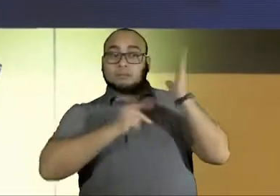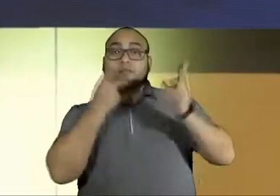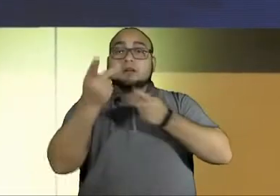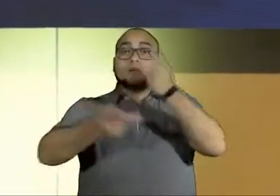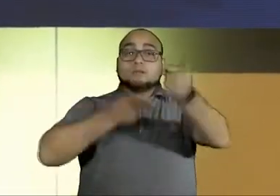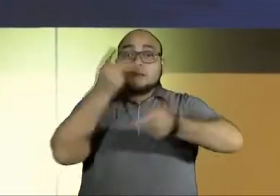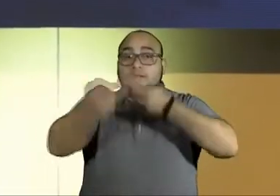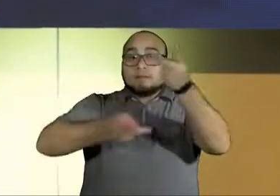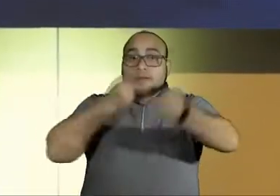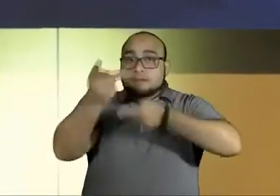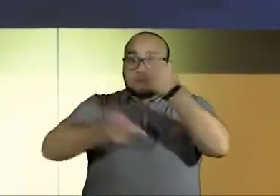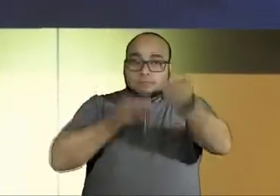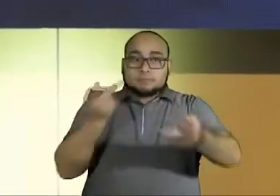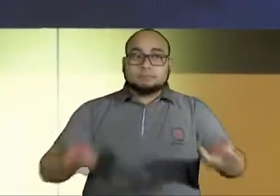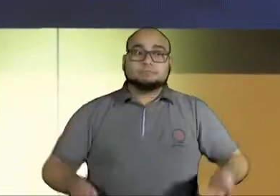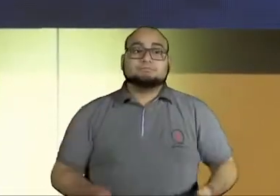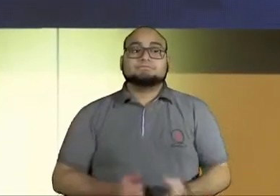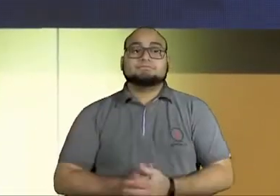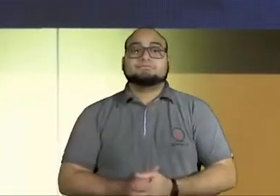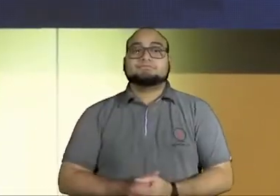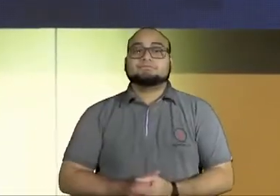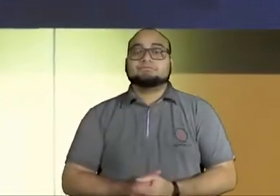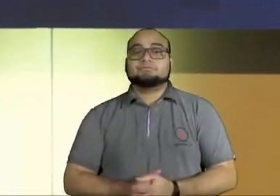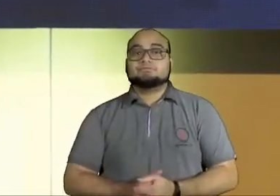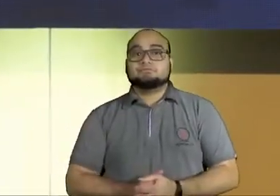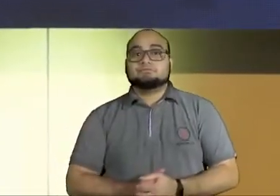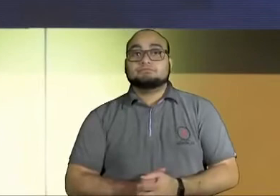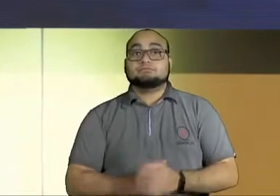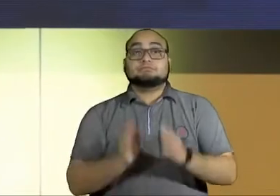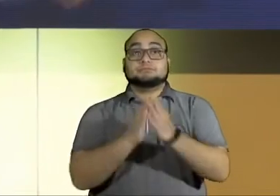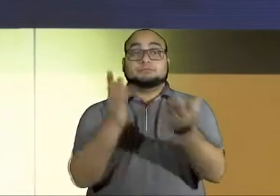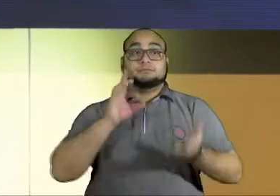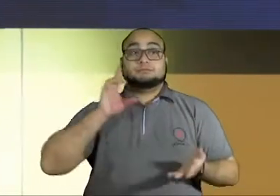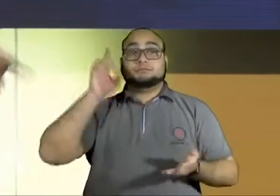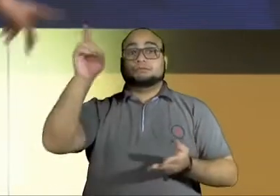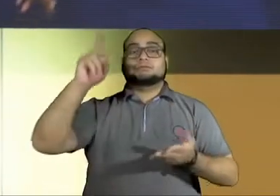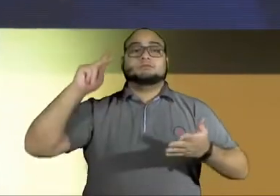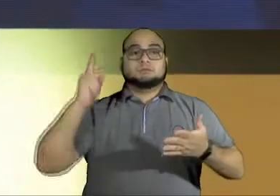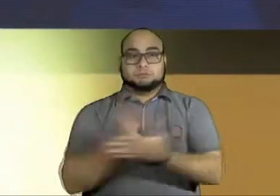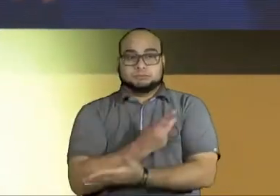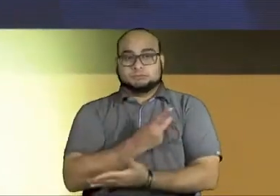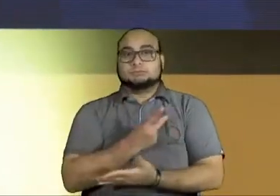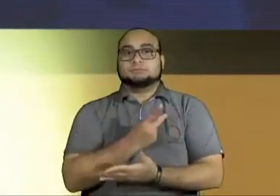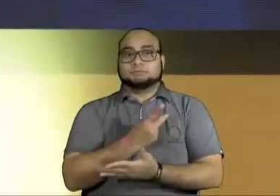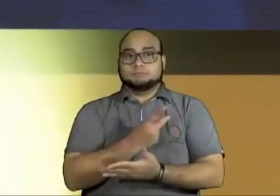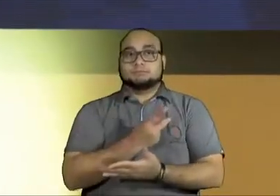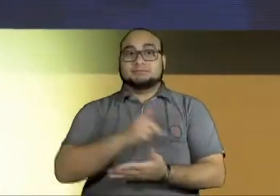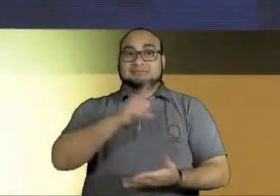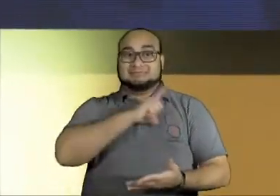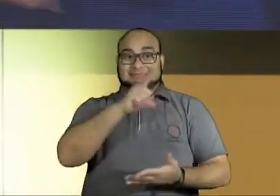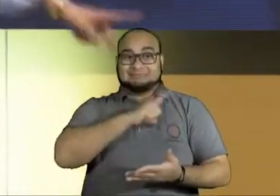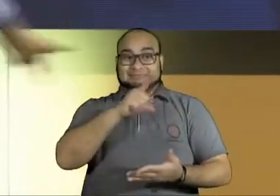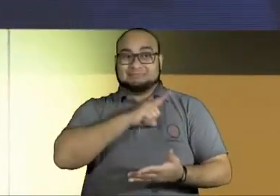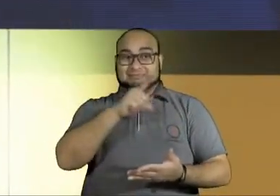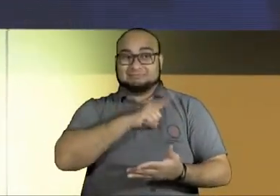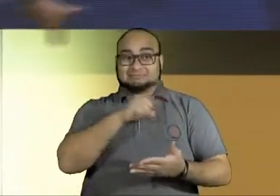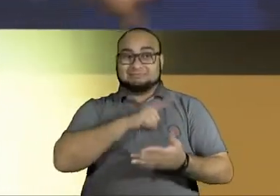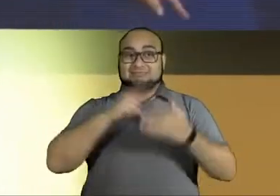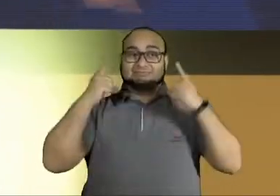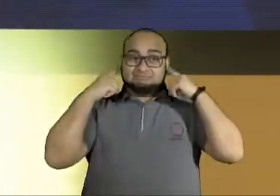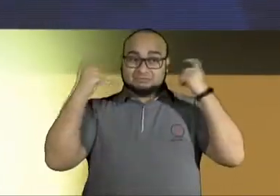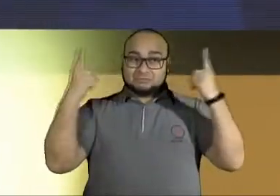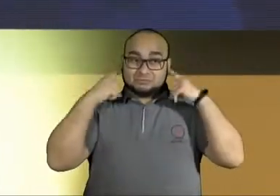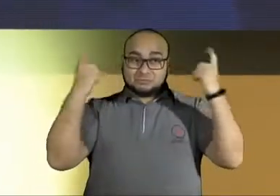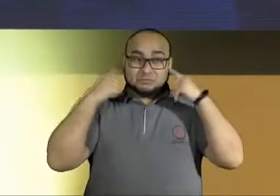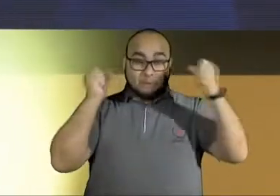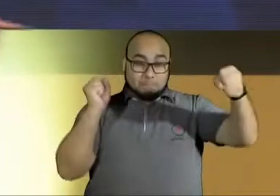daquela visão. E aí, enquanto a palavra era reproduzida, houve um barulho e um reboliço